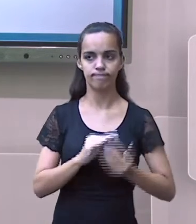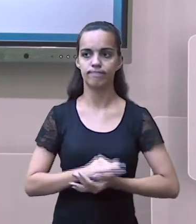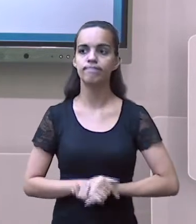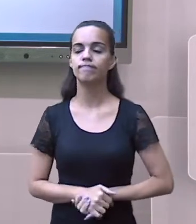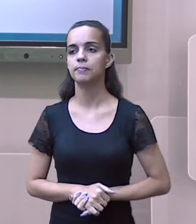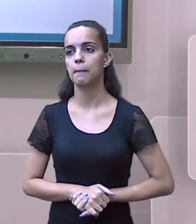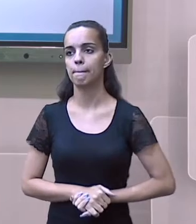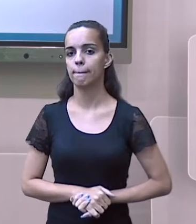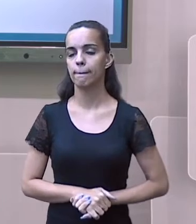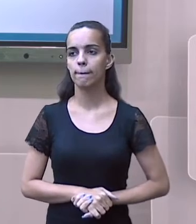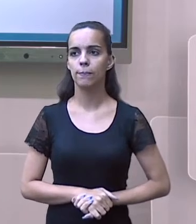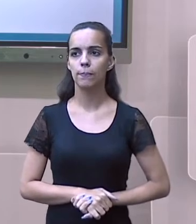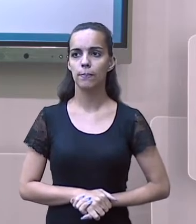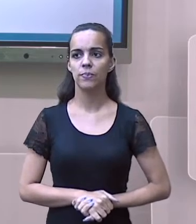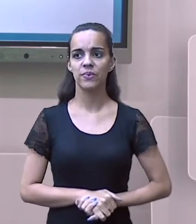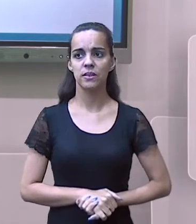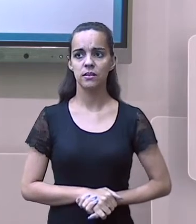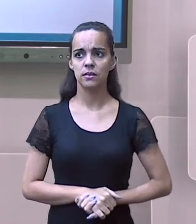pessoas.